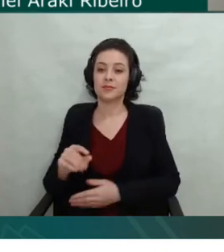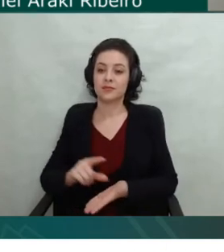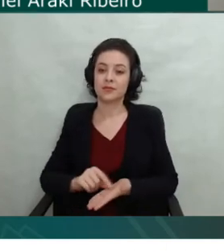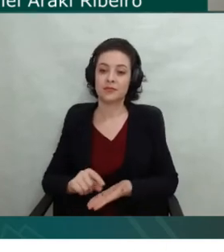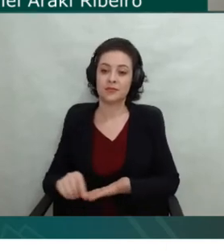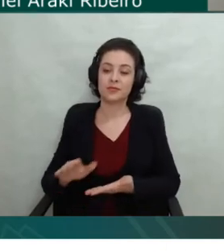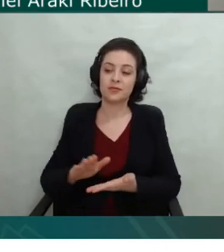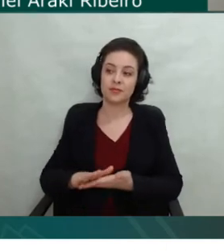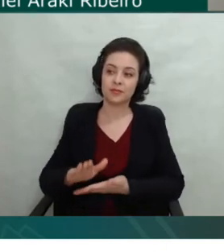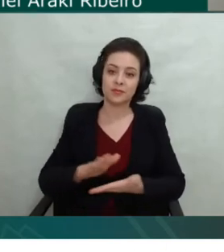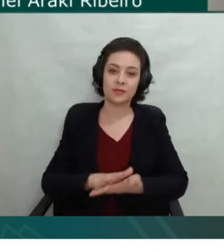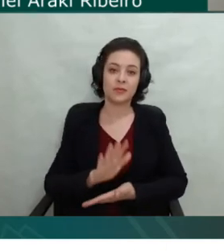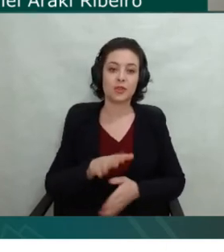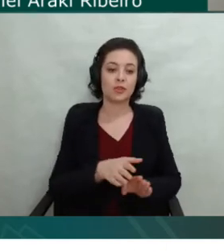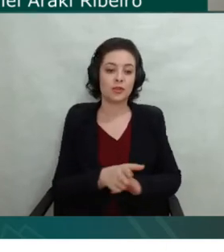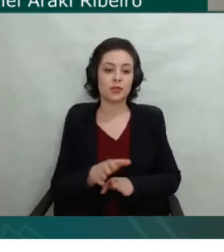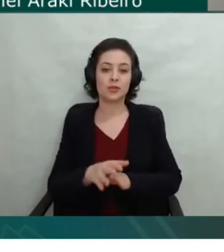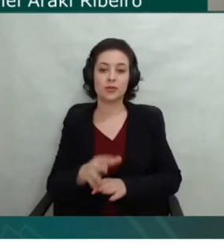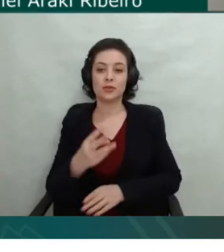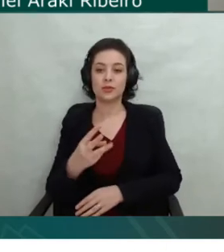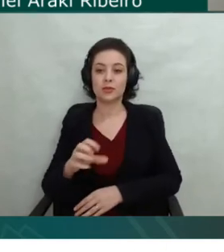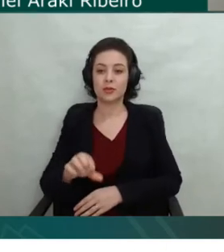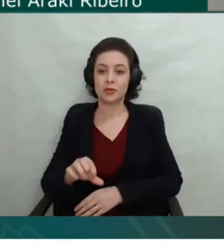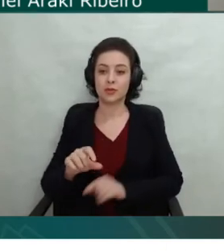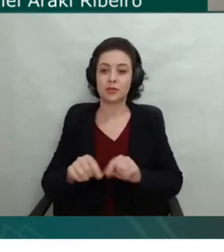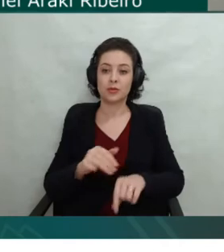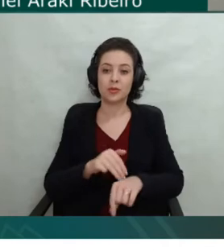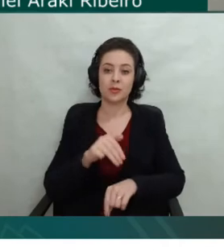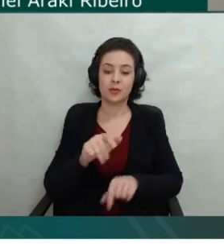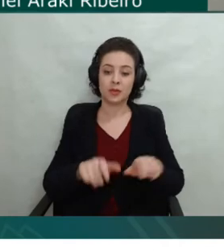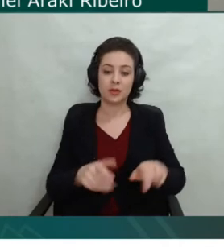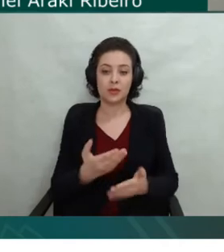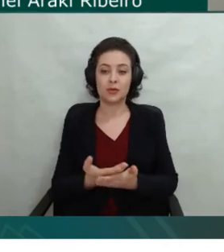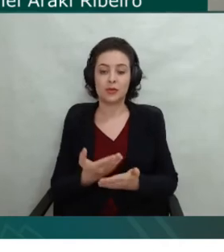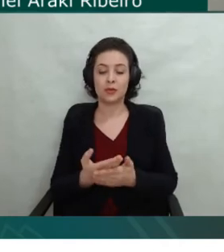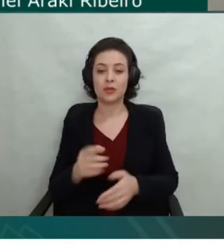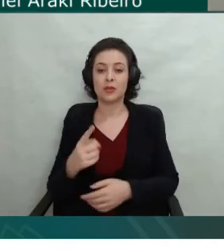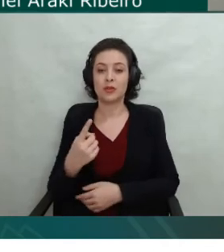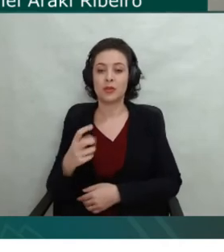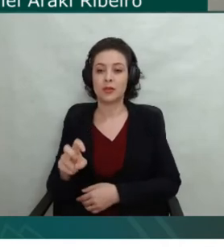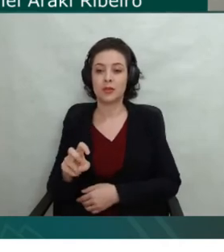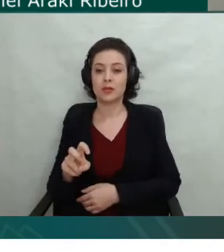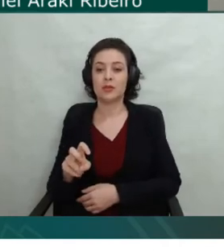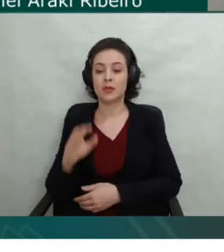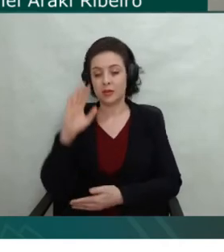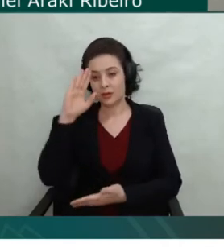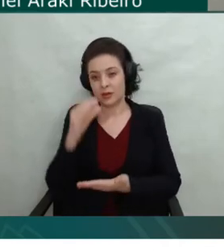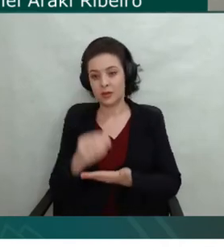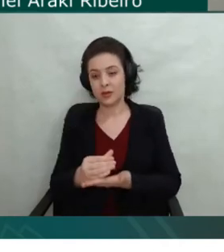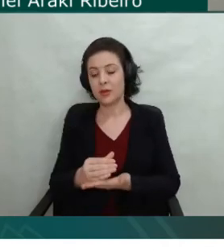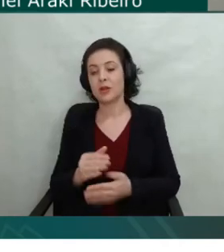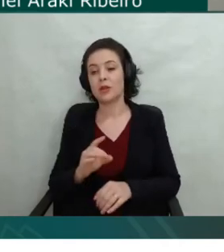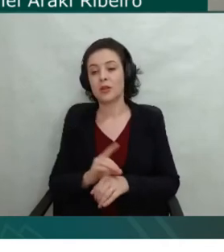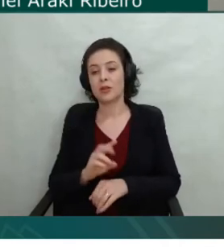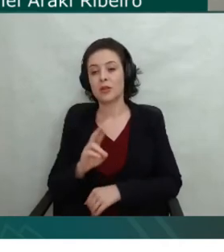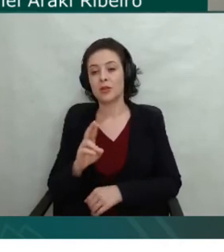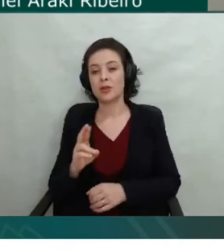orientou 39 dissertações de mestrado, 15 teses de doutorado. Então, Daniel, vai ser um prazer te